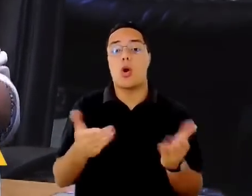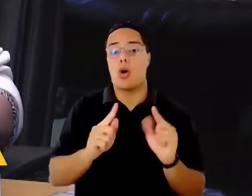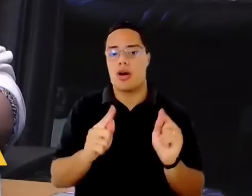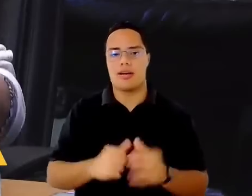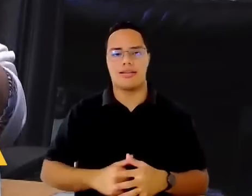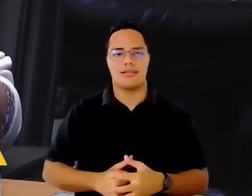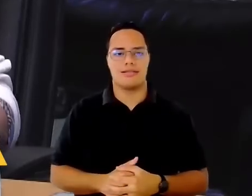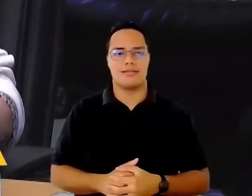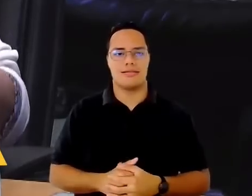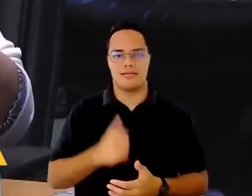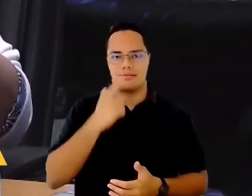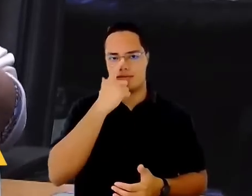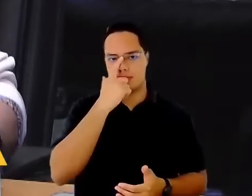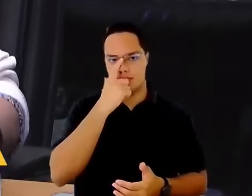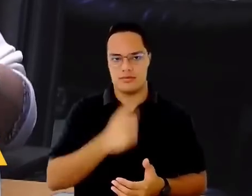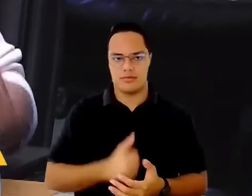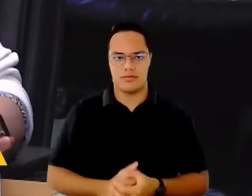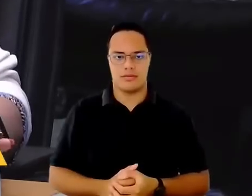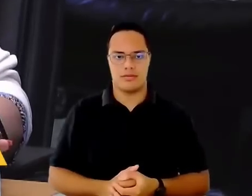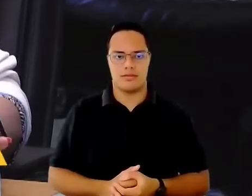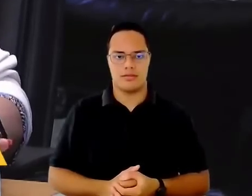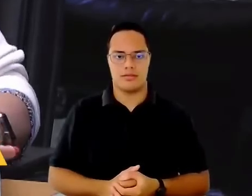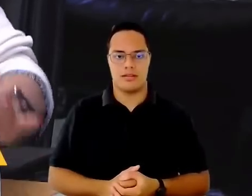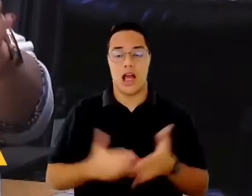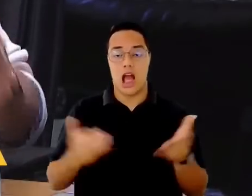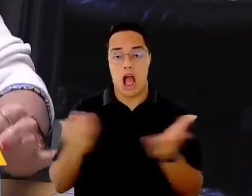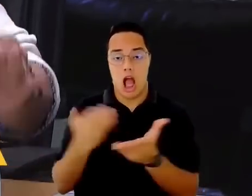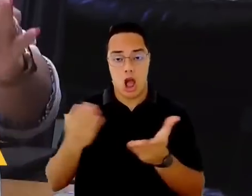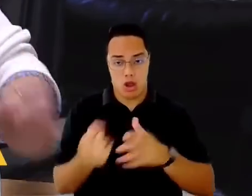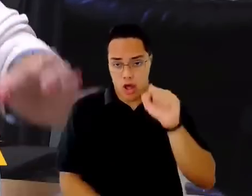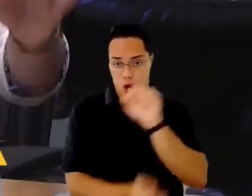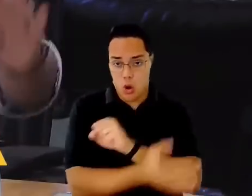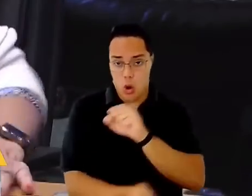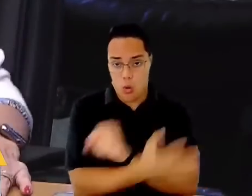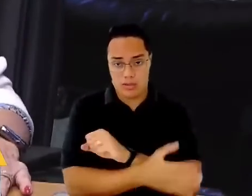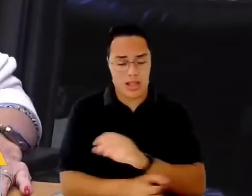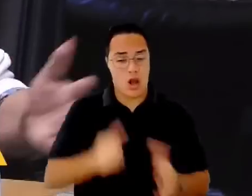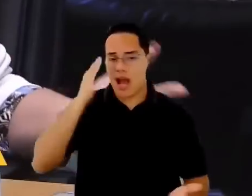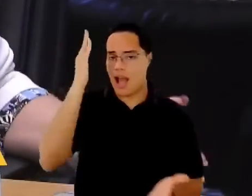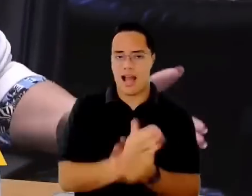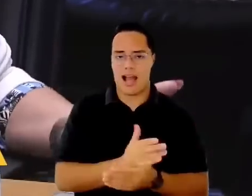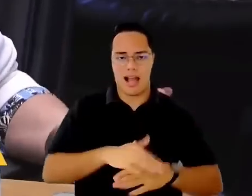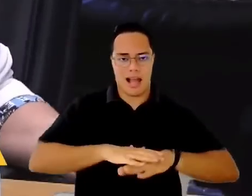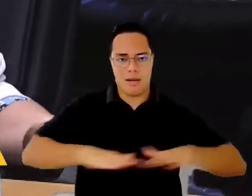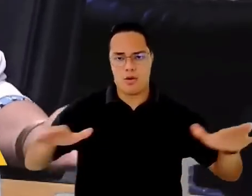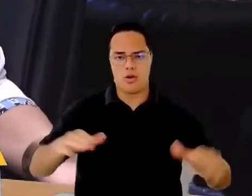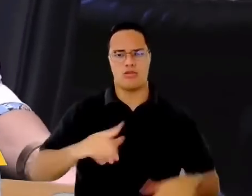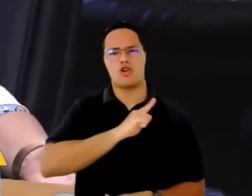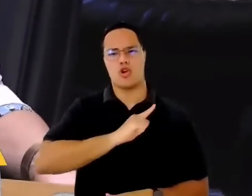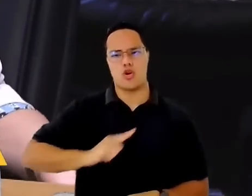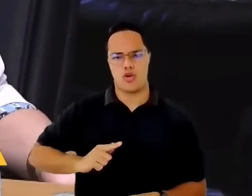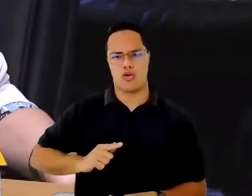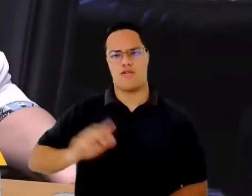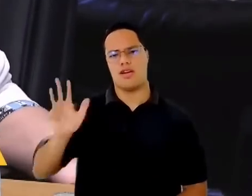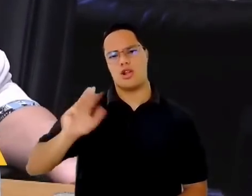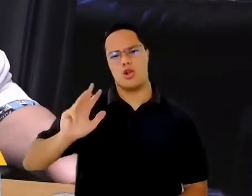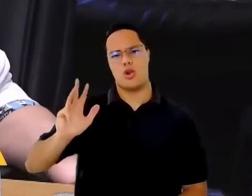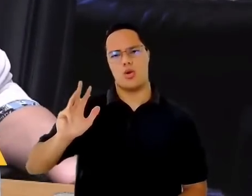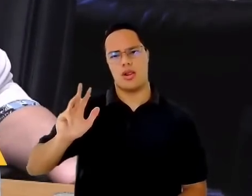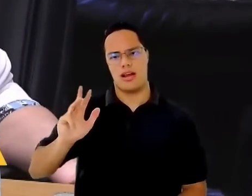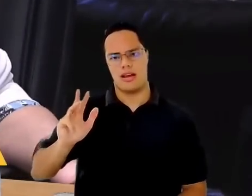acabou a prática da corrupção nós temos agora um governo Lula é uma brincadeira